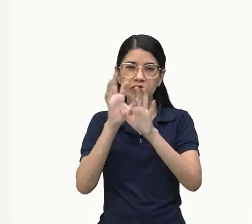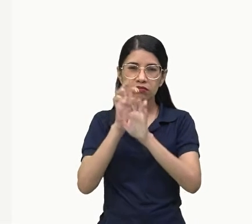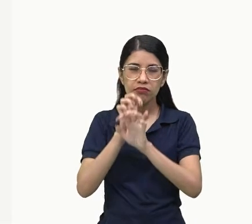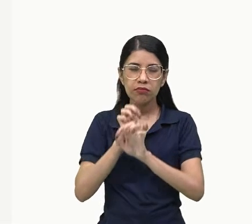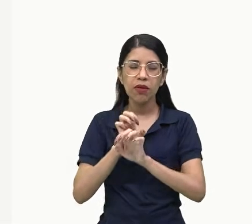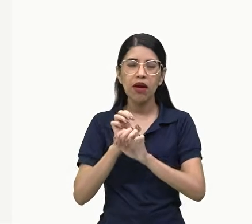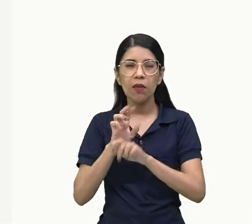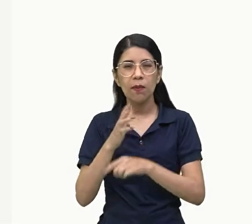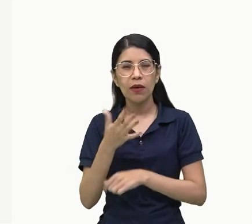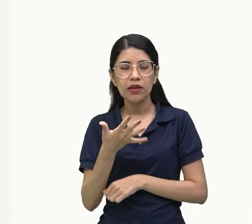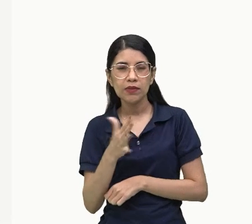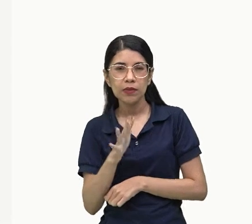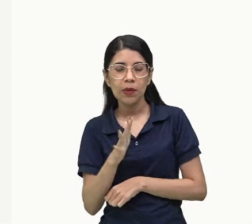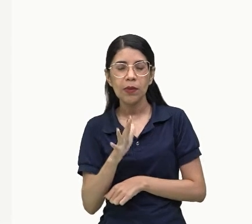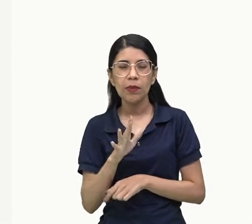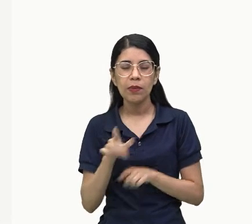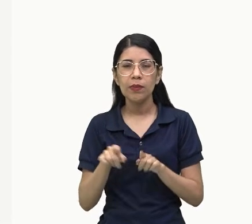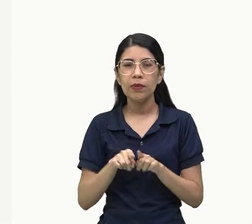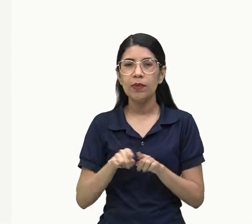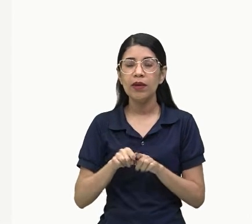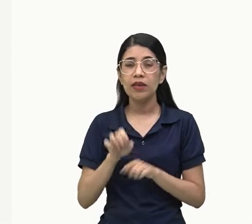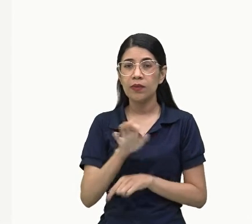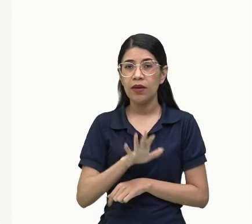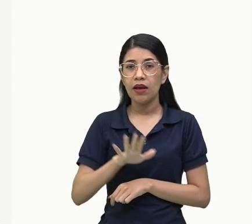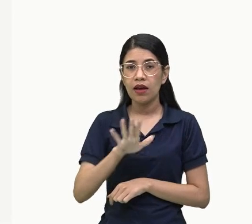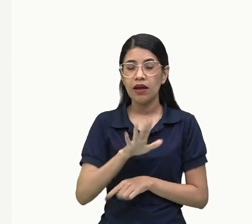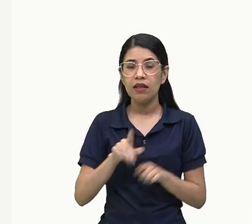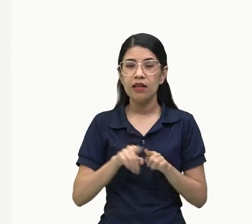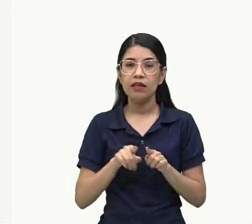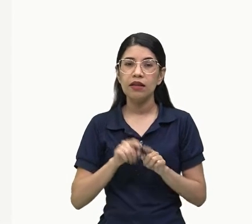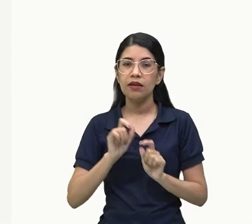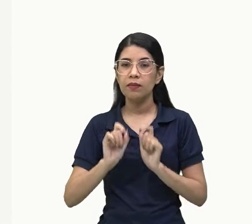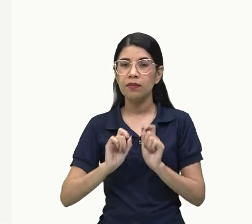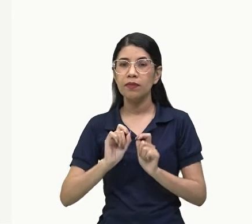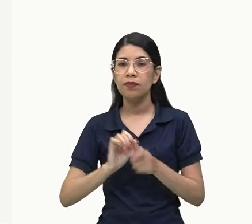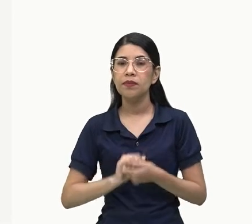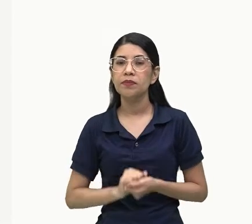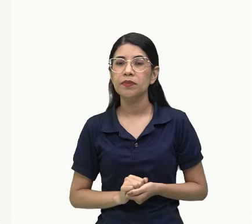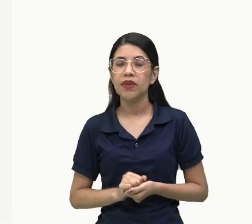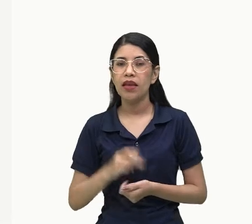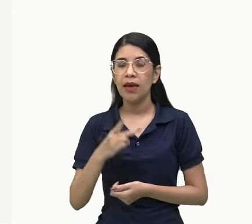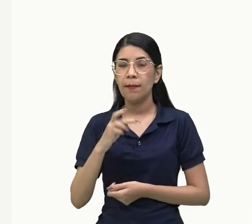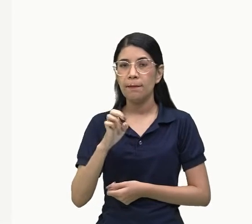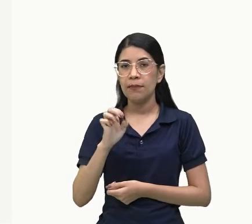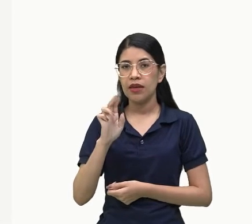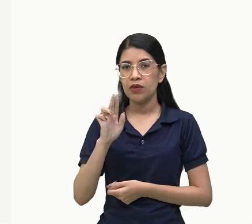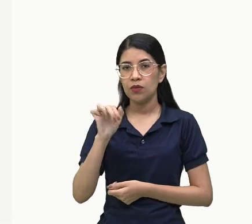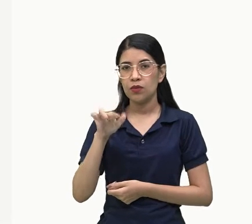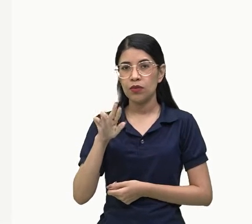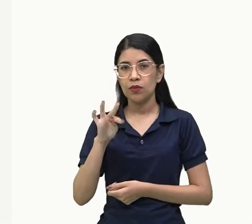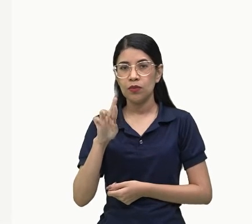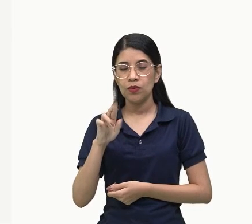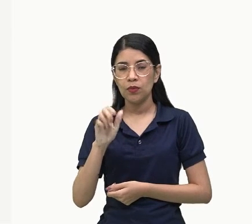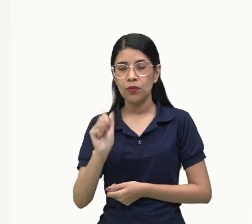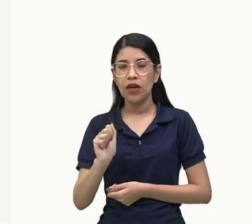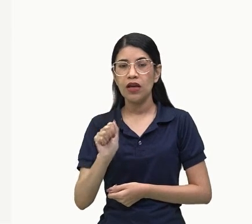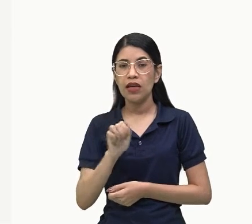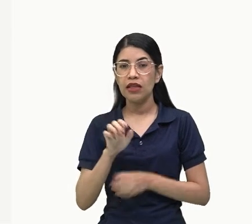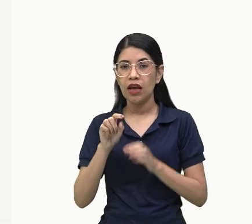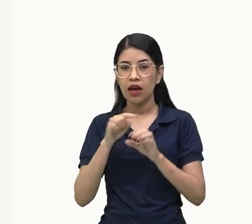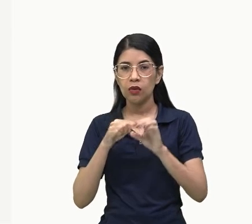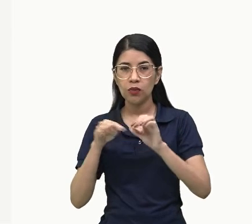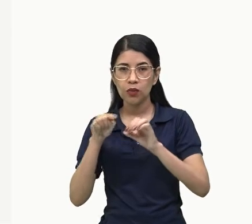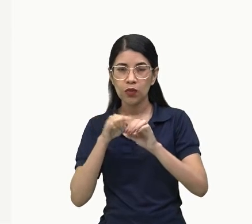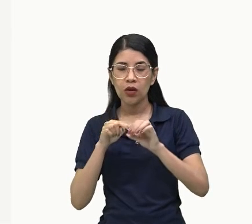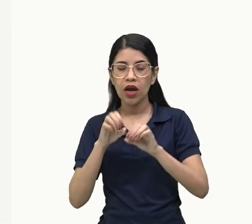está totalmente iluminada. Essa região aqui, eu tenho uma região de penumbra, e nessa região aqui do meio eu vou